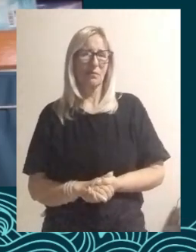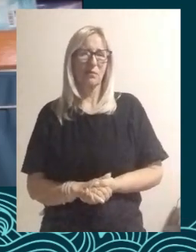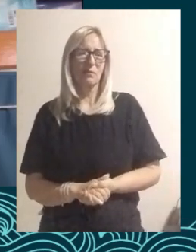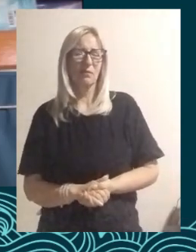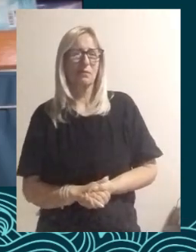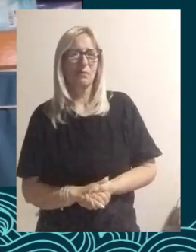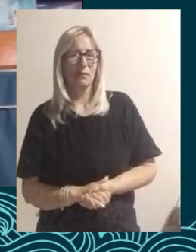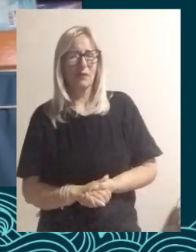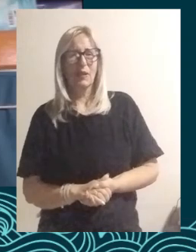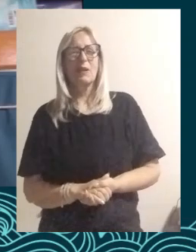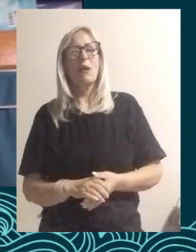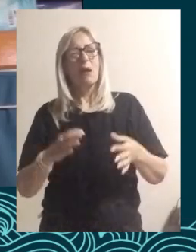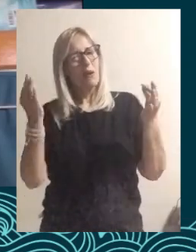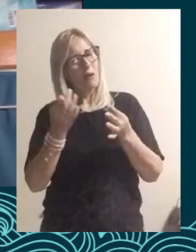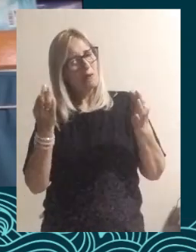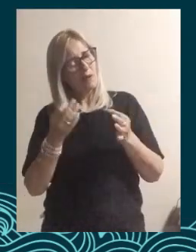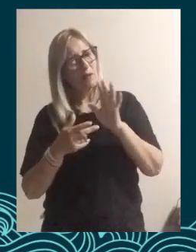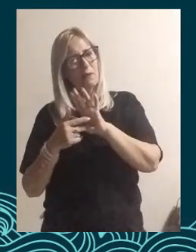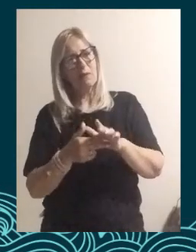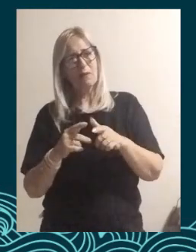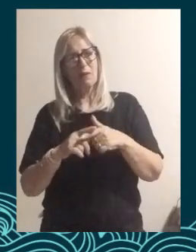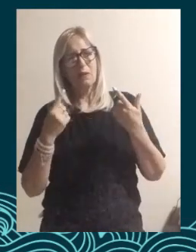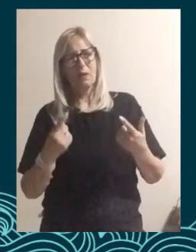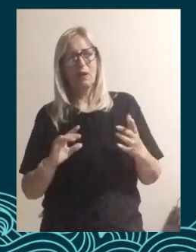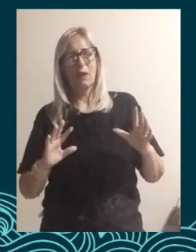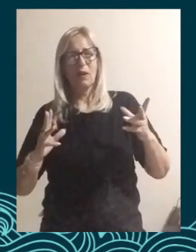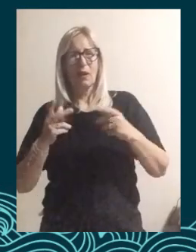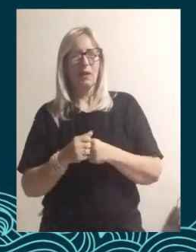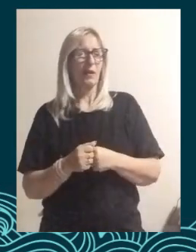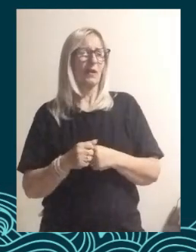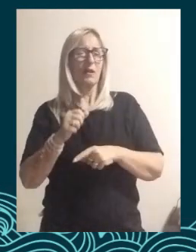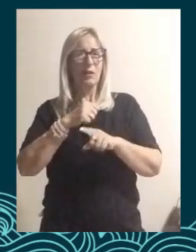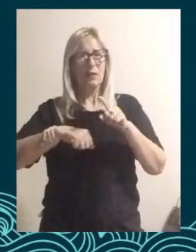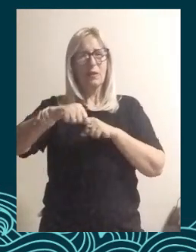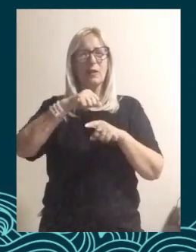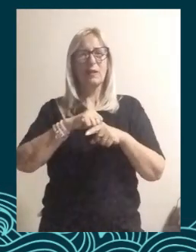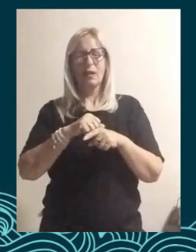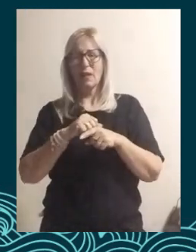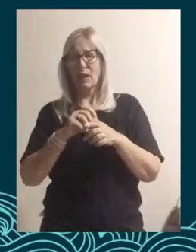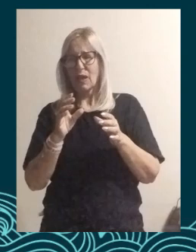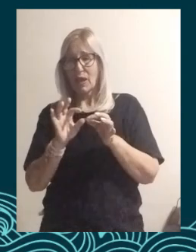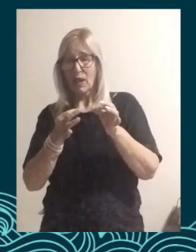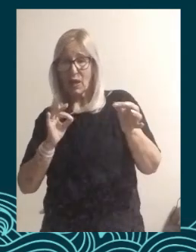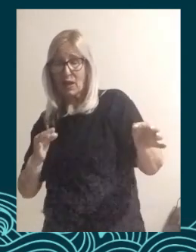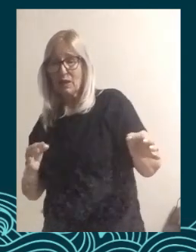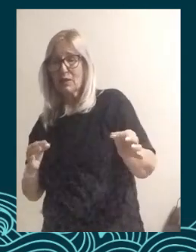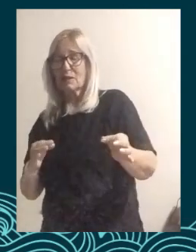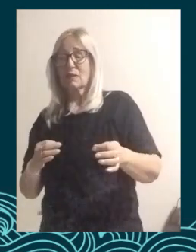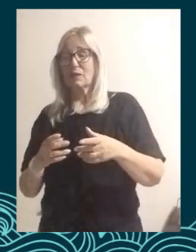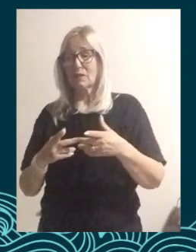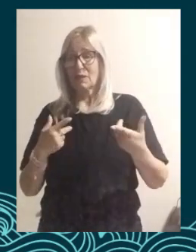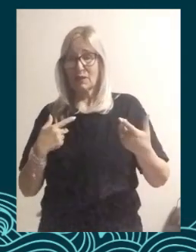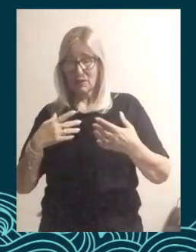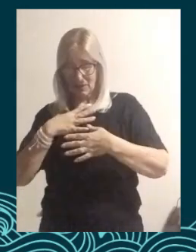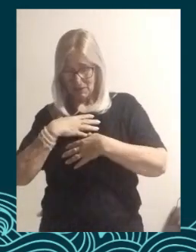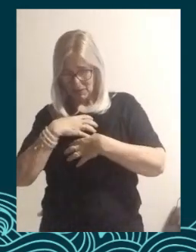1 milhão de coisas diferentes na vida de cada um. Ai, muito perfeito isso que você falou, porque realmente tudo na sociedade fala para a gente